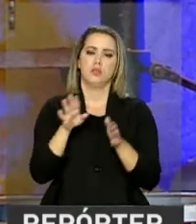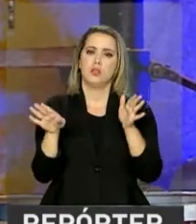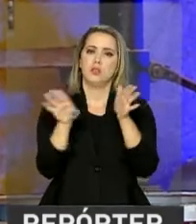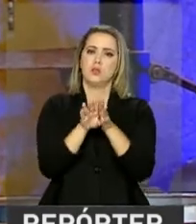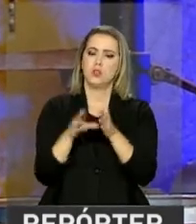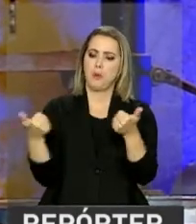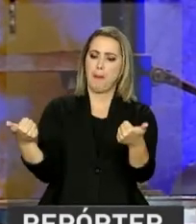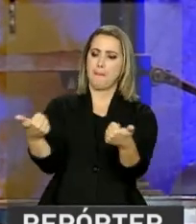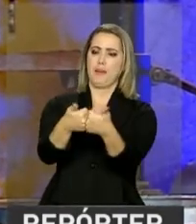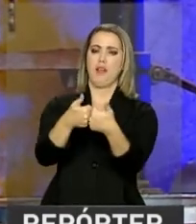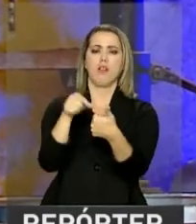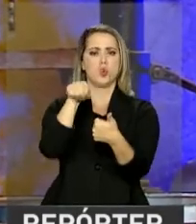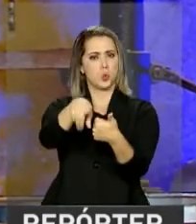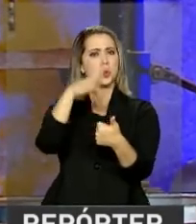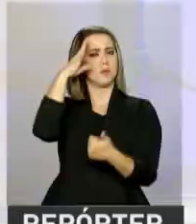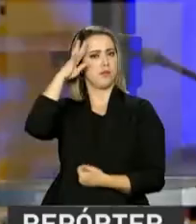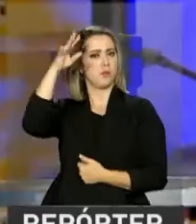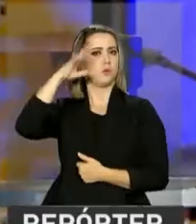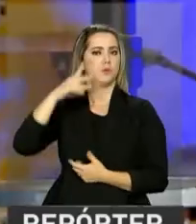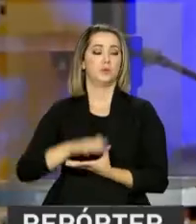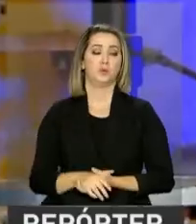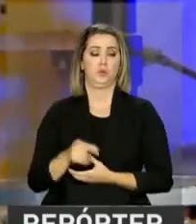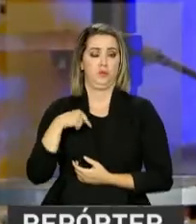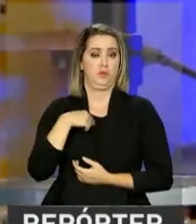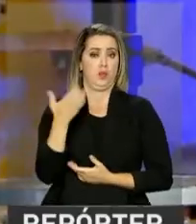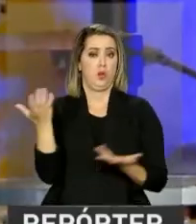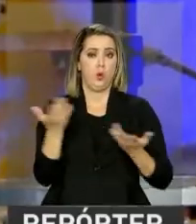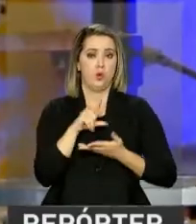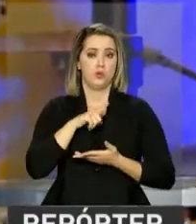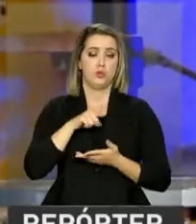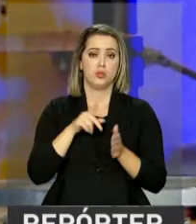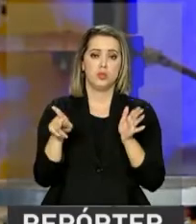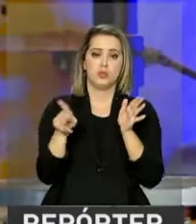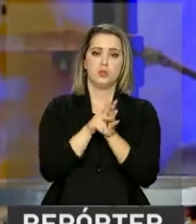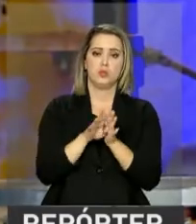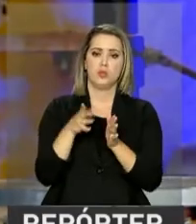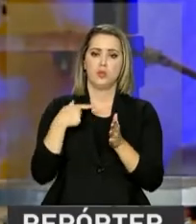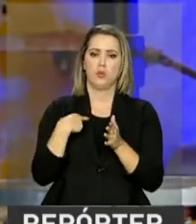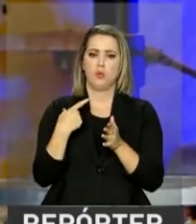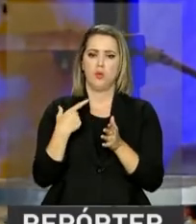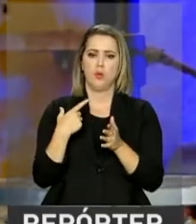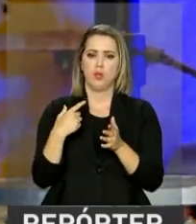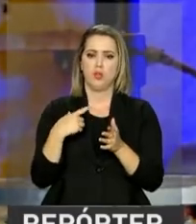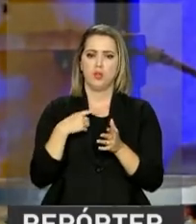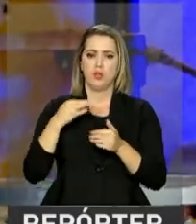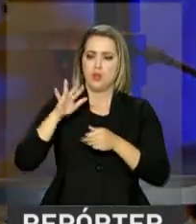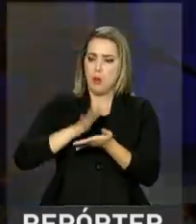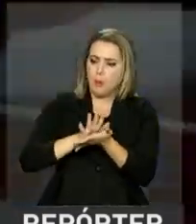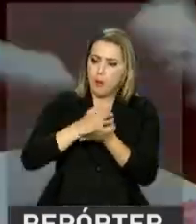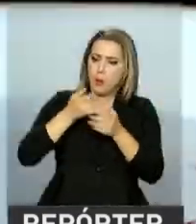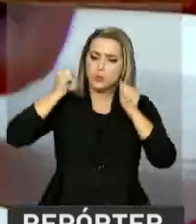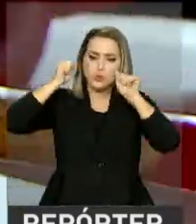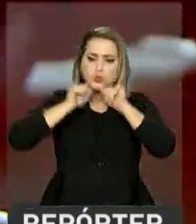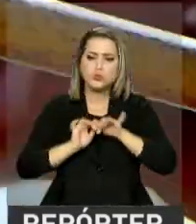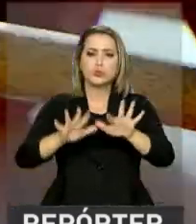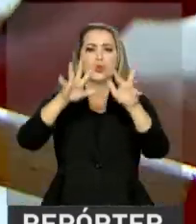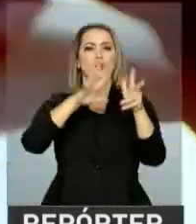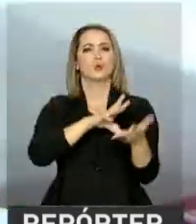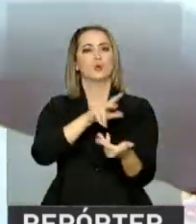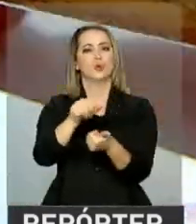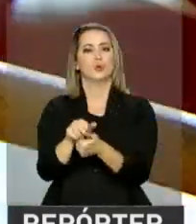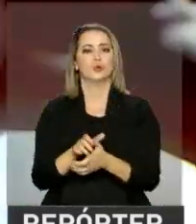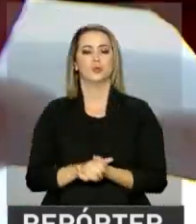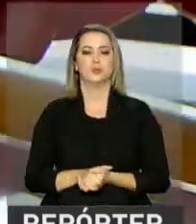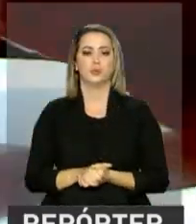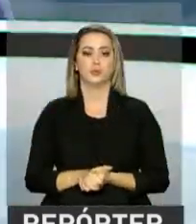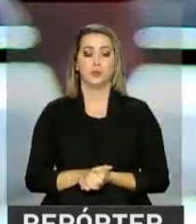mais próximo do seu sonho. Hoje eu tenho um instrumento meu espalhado por esse mundo afora, né?